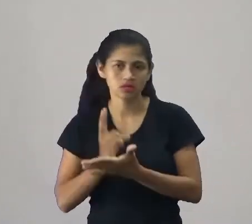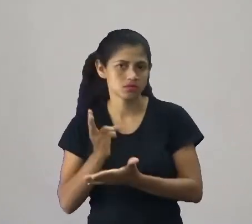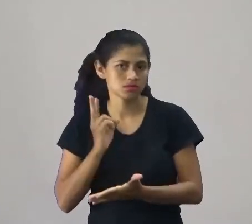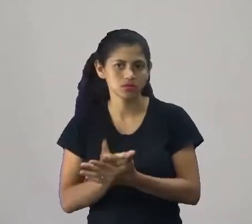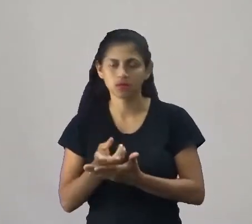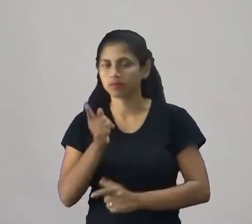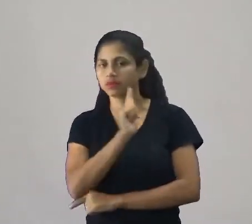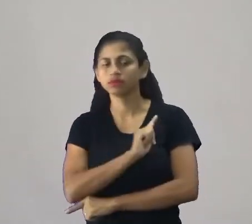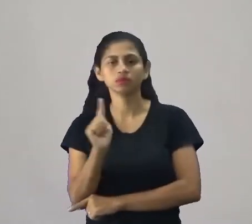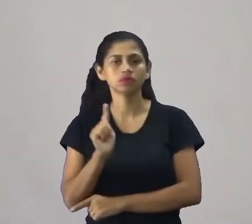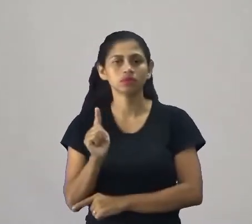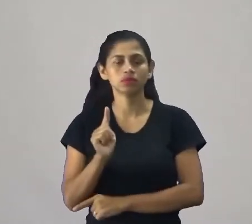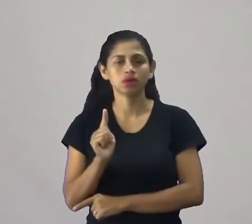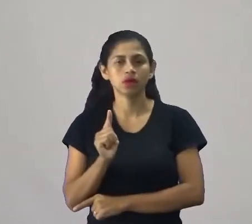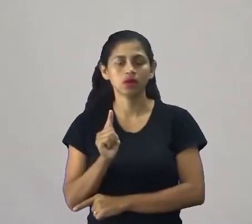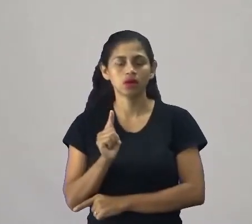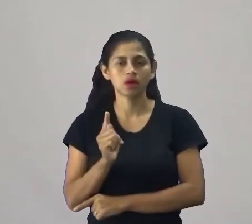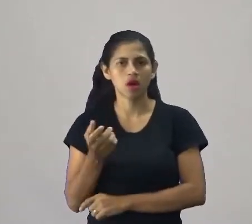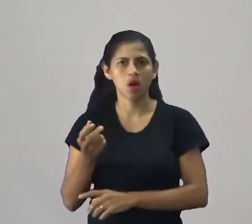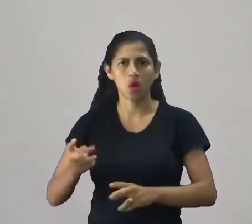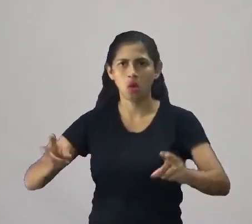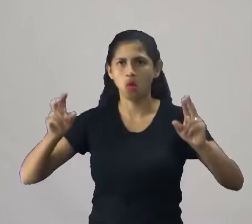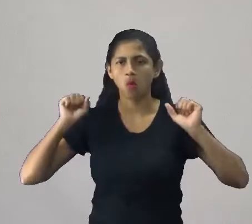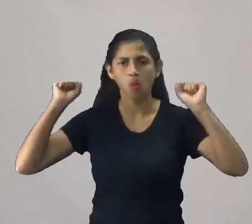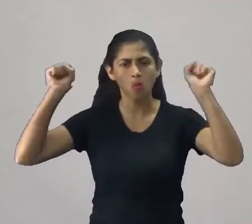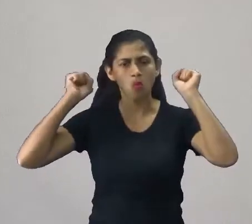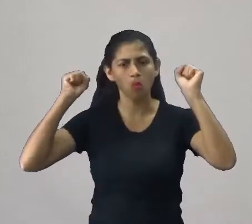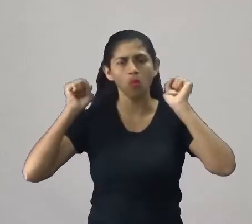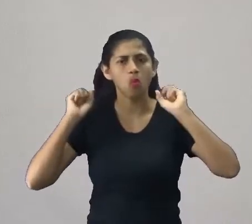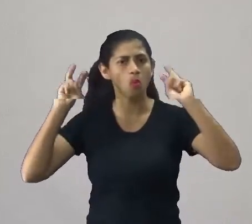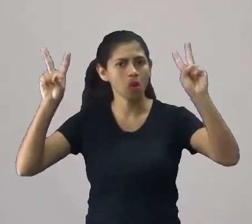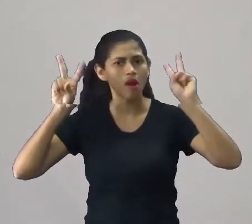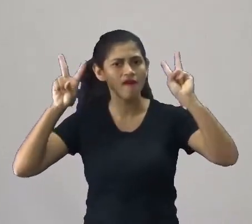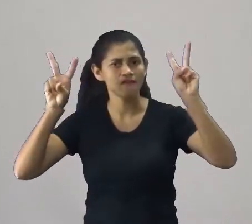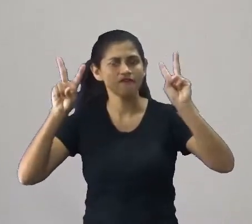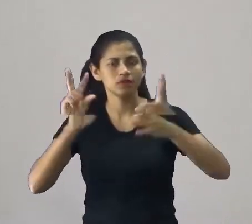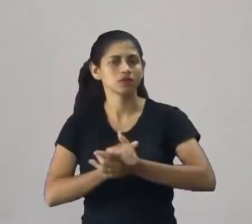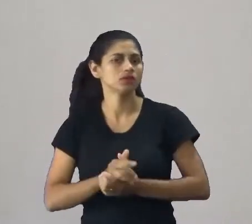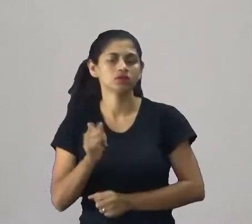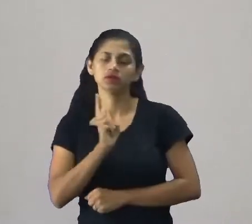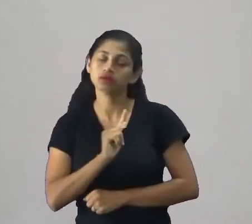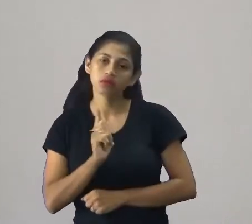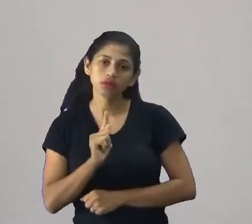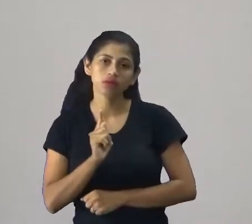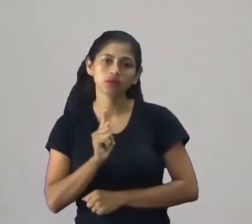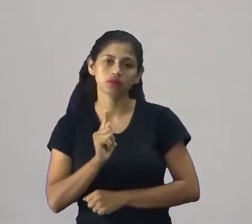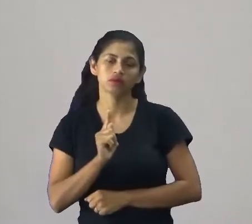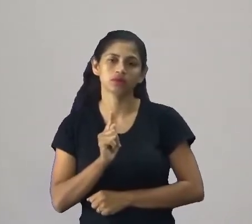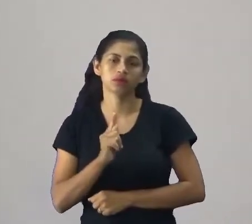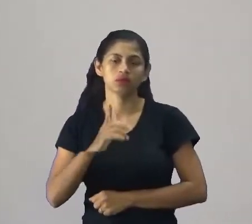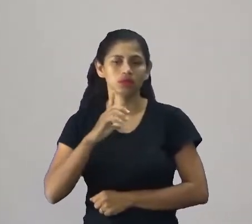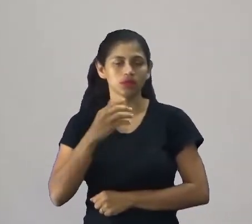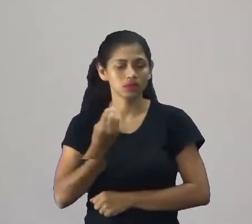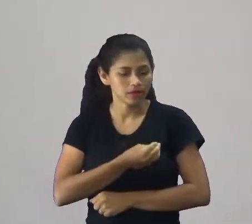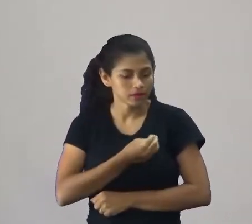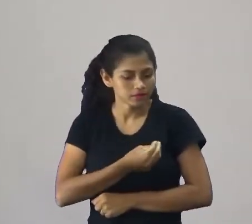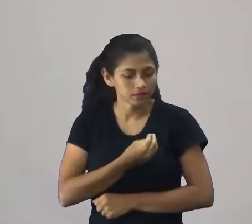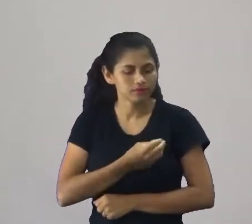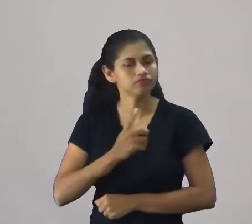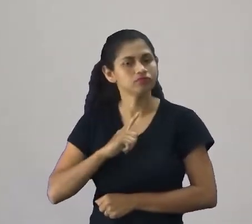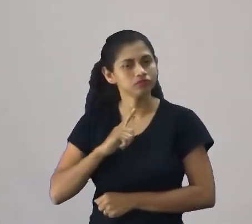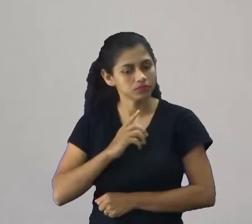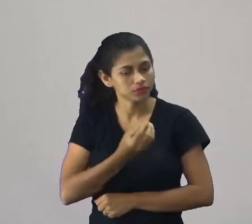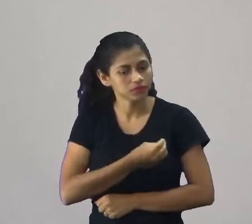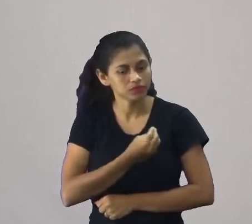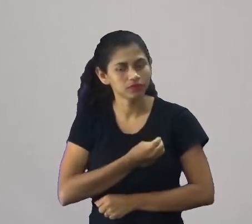necessariamente eu tenho que sair campeão, vitorioso, com medalha, troféu. Não tem esse viés. Tem o viés da vivência, da